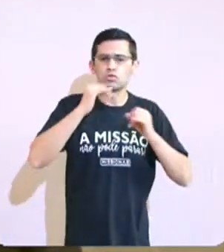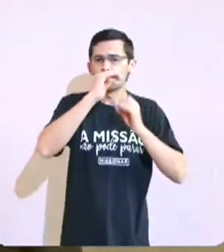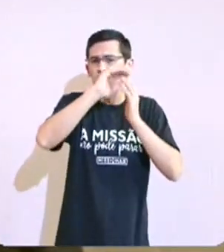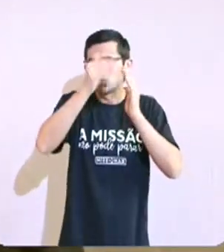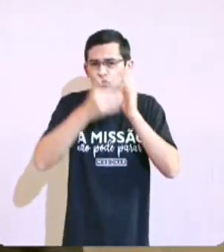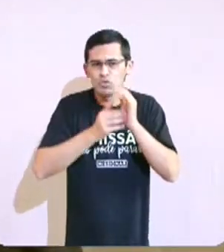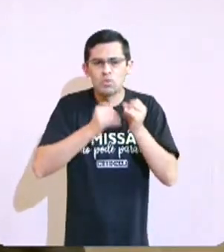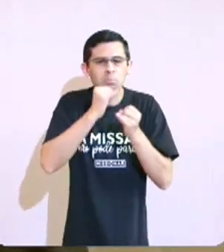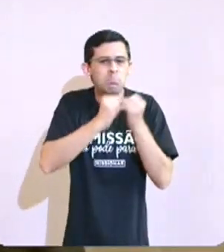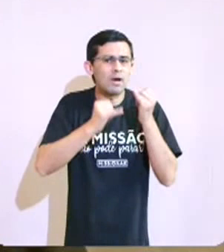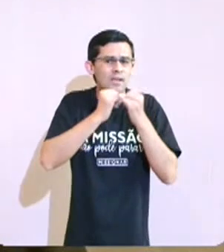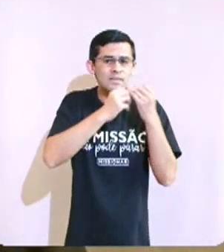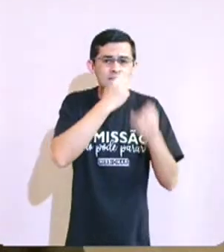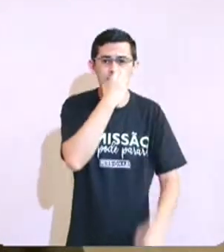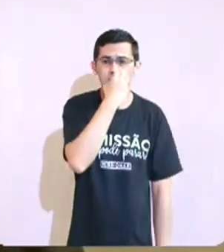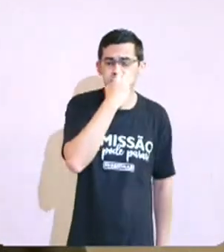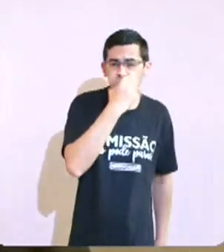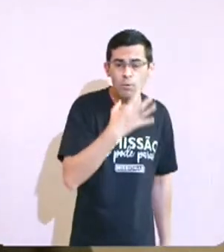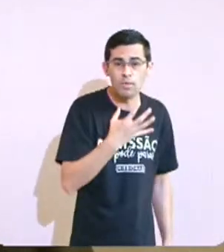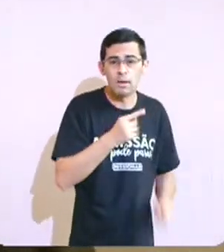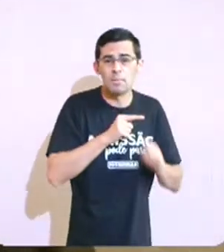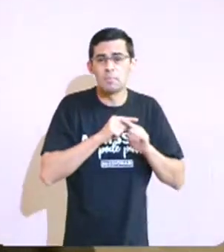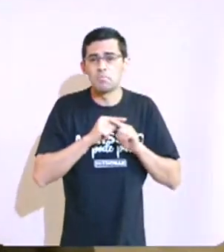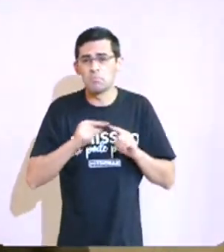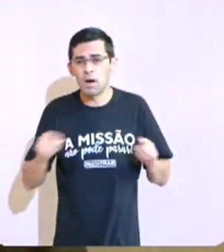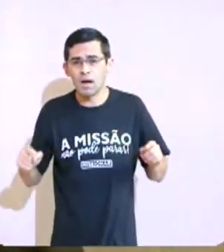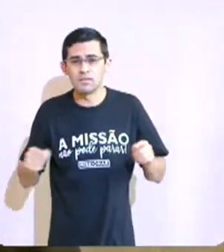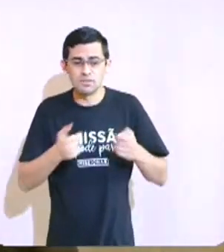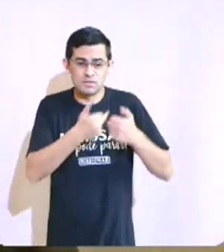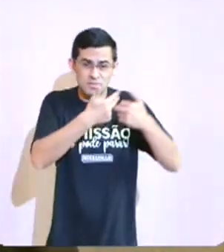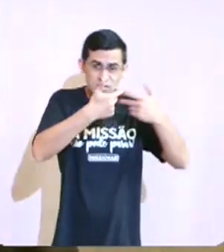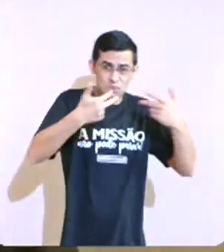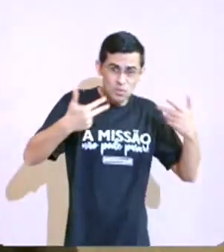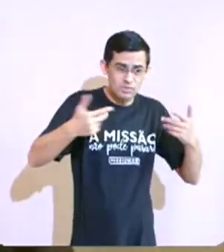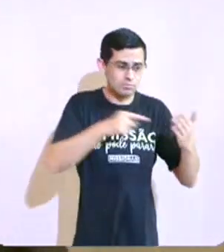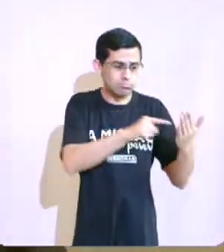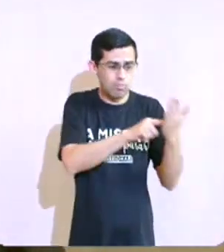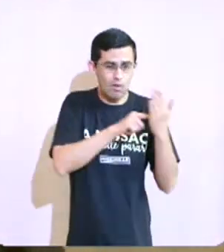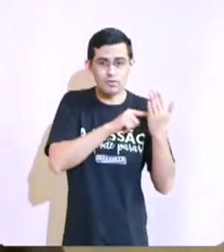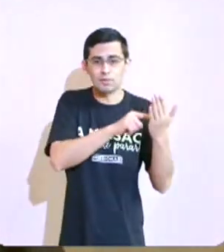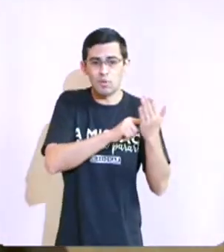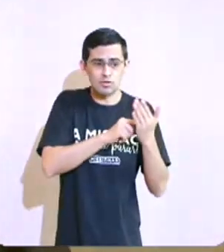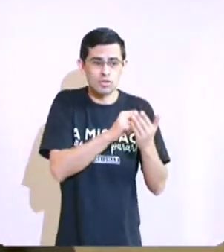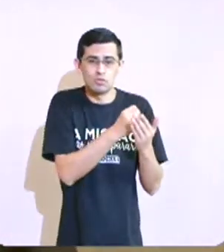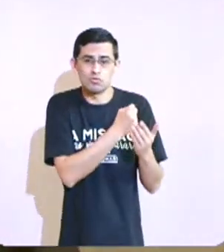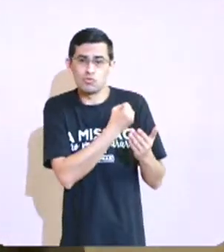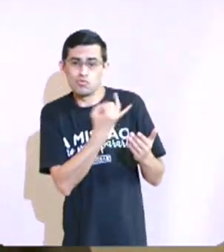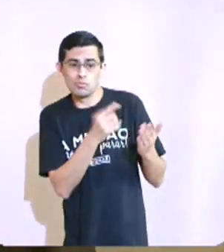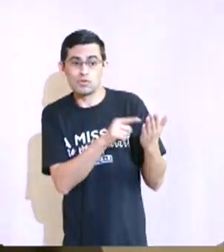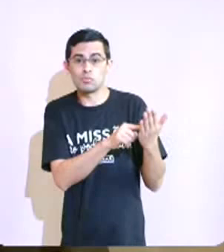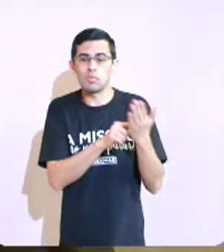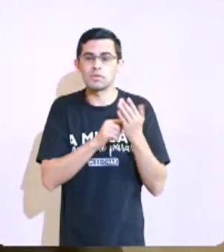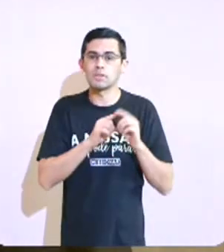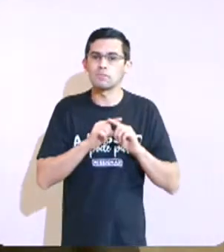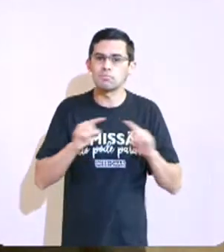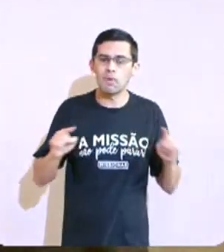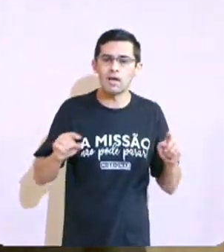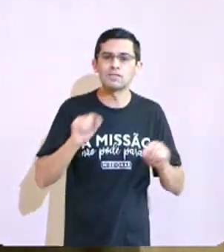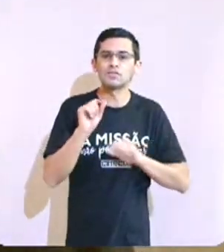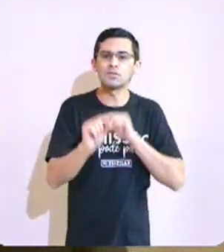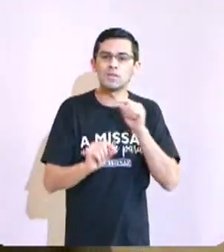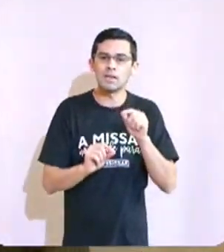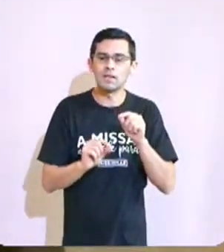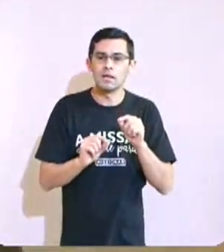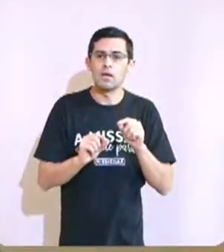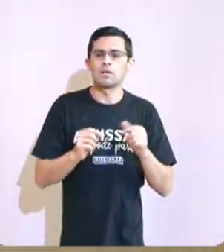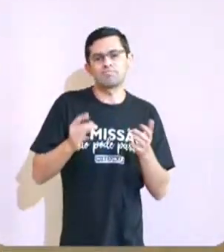parece bem, tudo parece caminhar bem, os resultados confirmam esta impressão. É claro que a